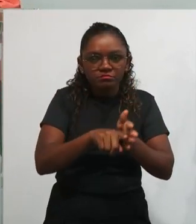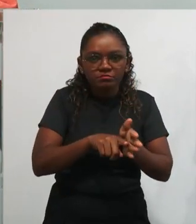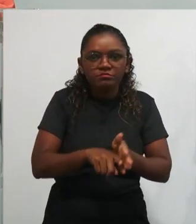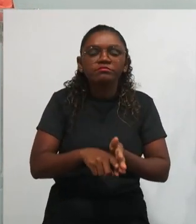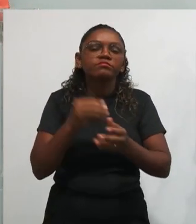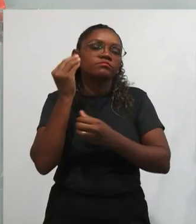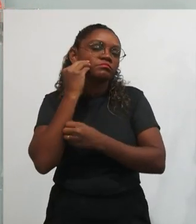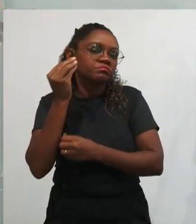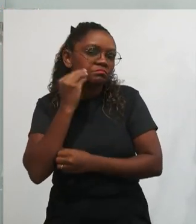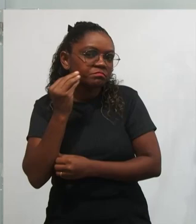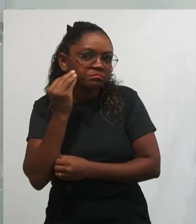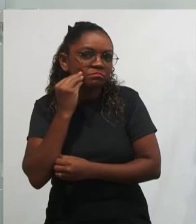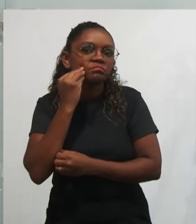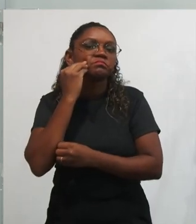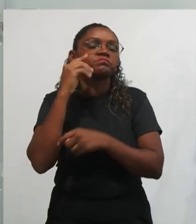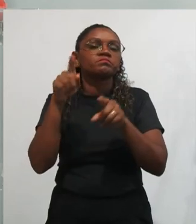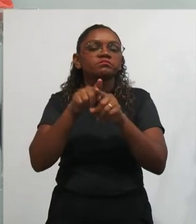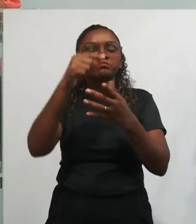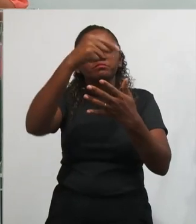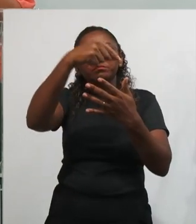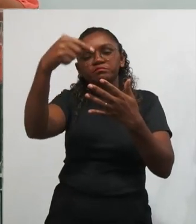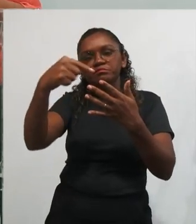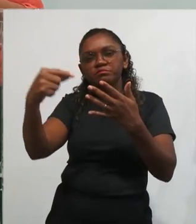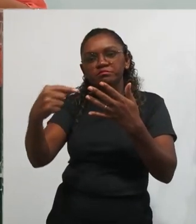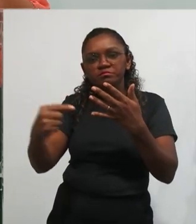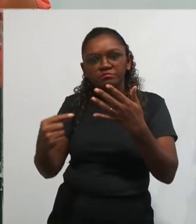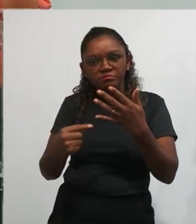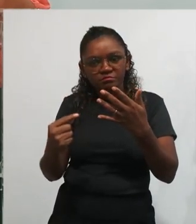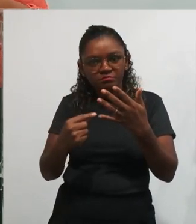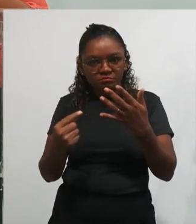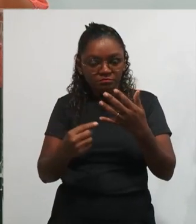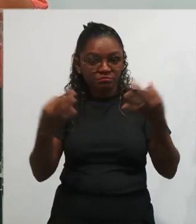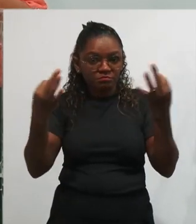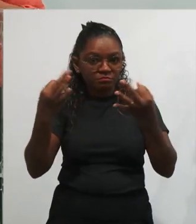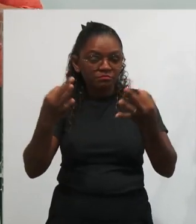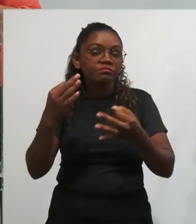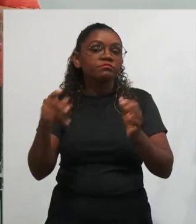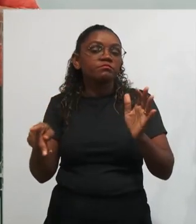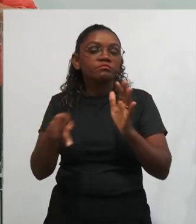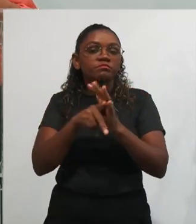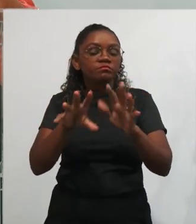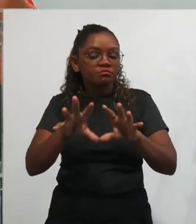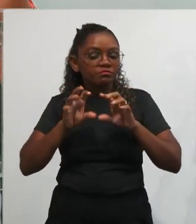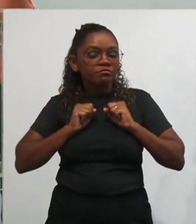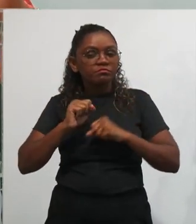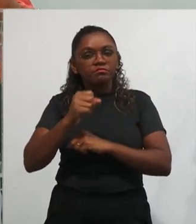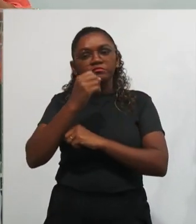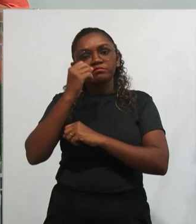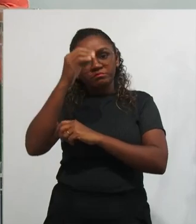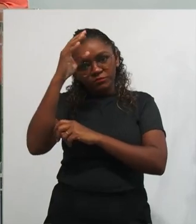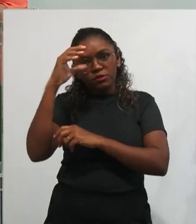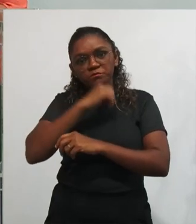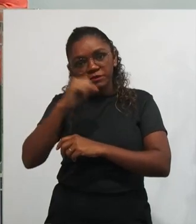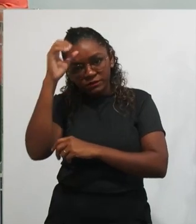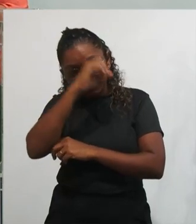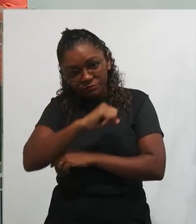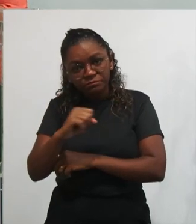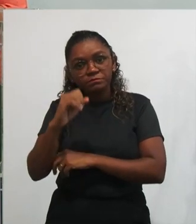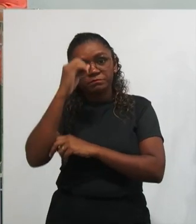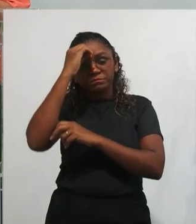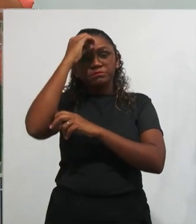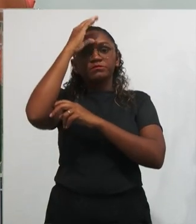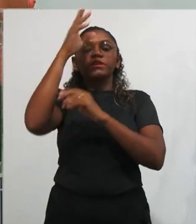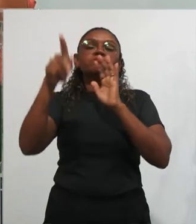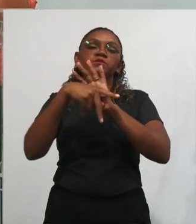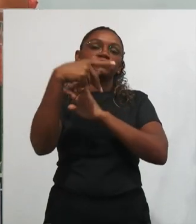experimentações elementos consistentes para que você se aproprie desse conhecimento e que você aplique na sua sala de